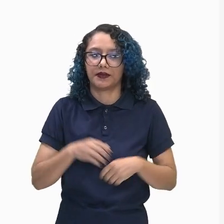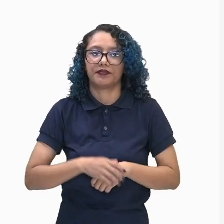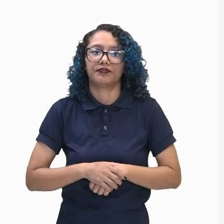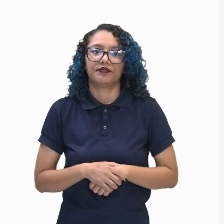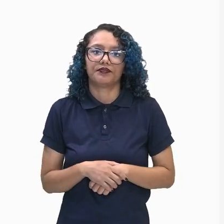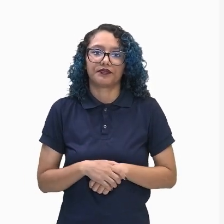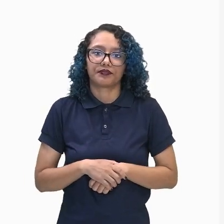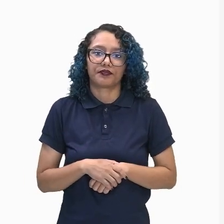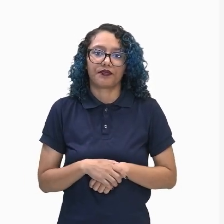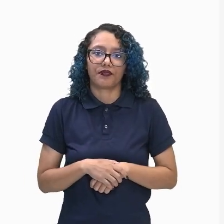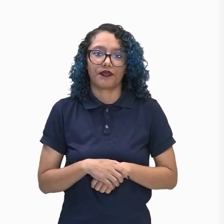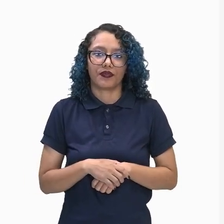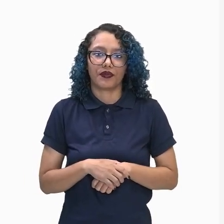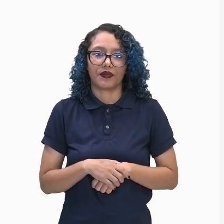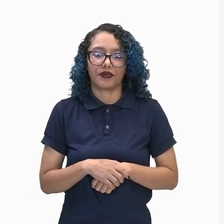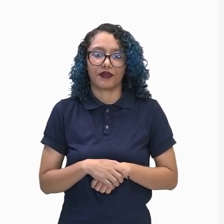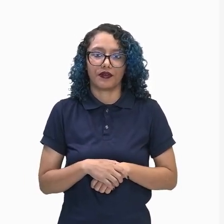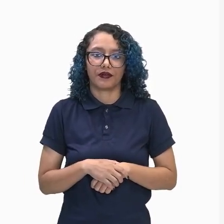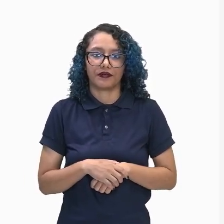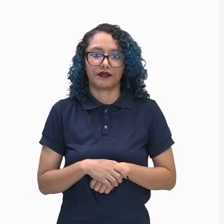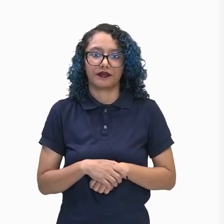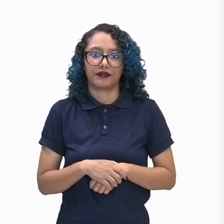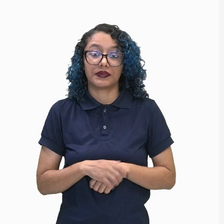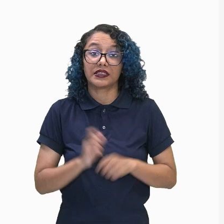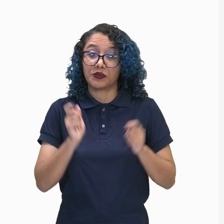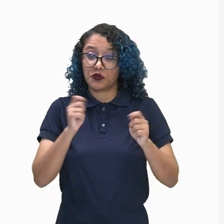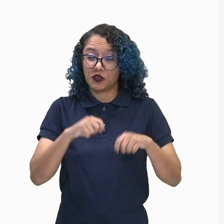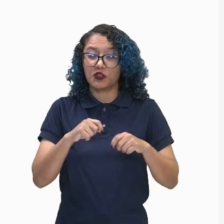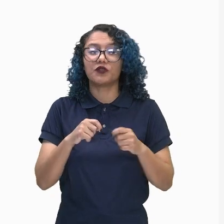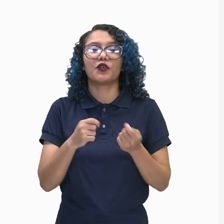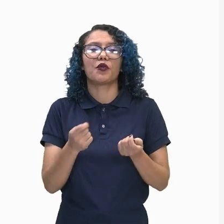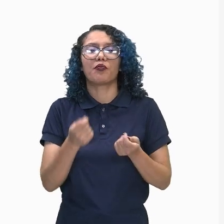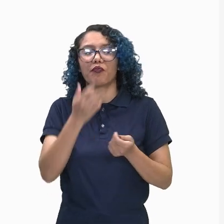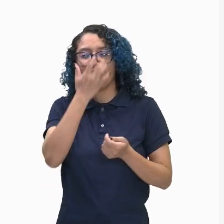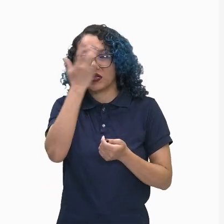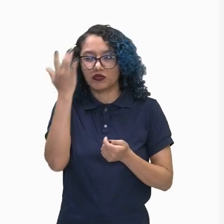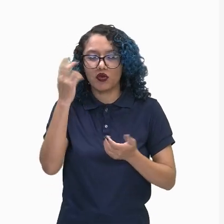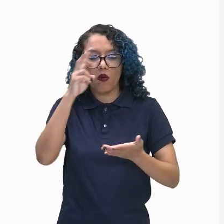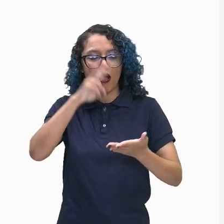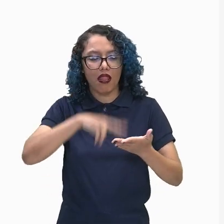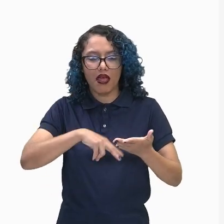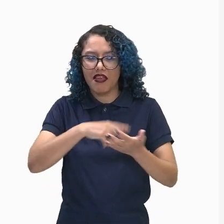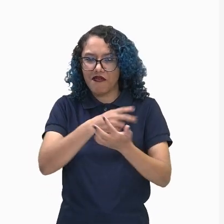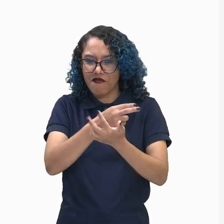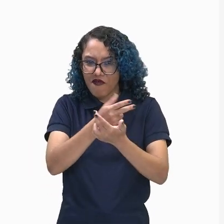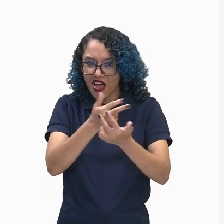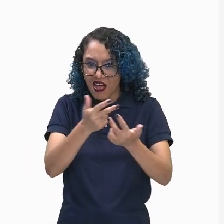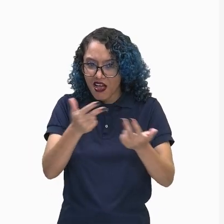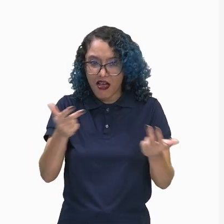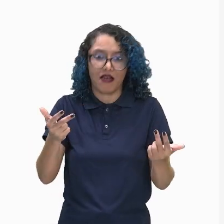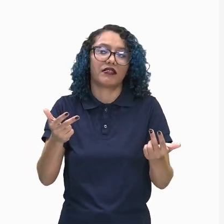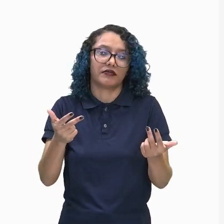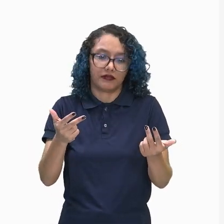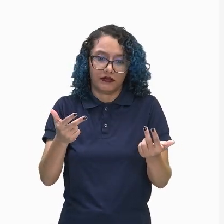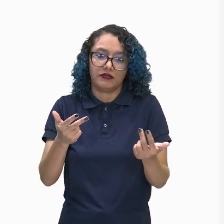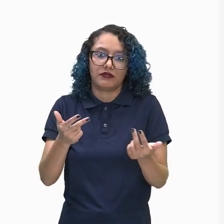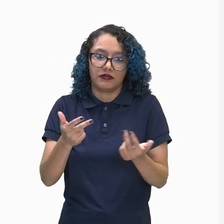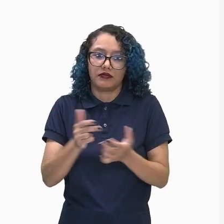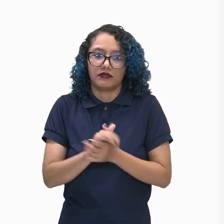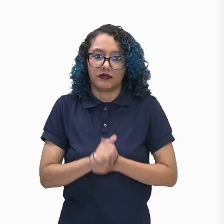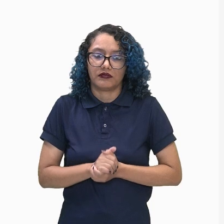vai alcançar, né, vários leitores. Então, não pode ter, dentro desse